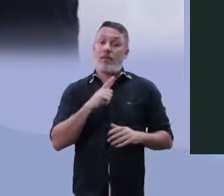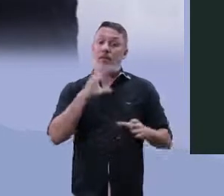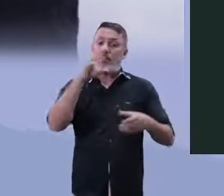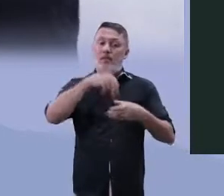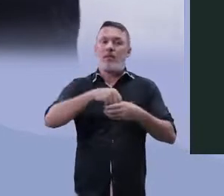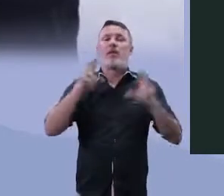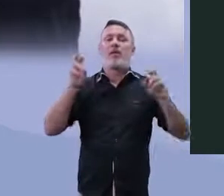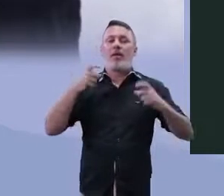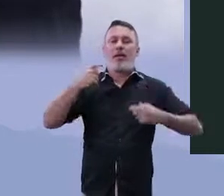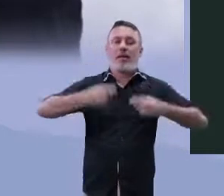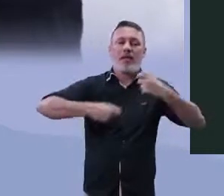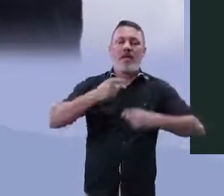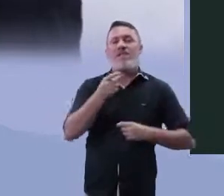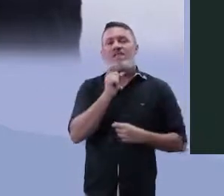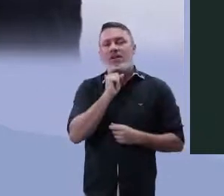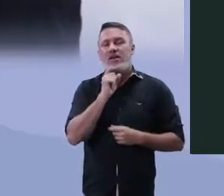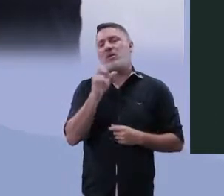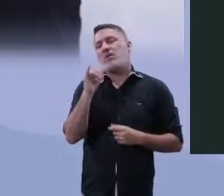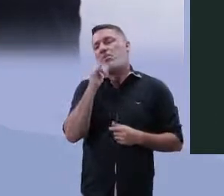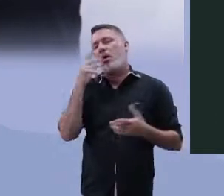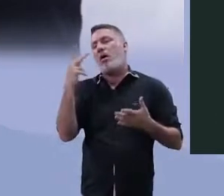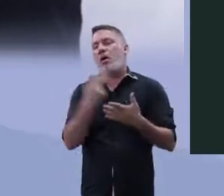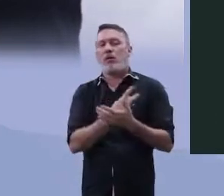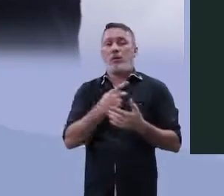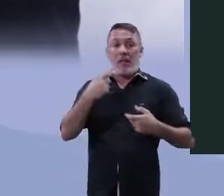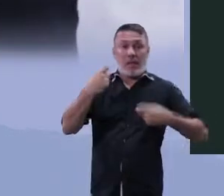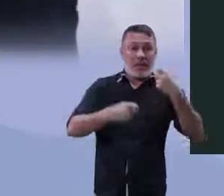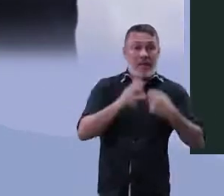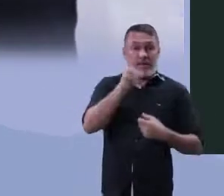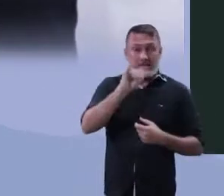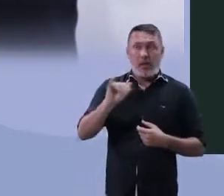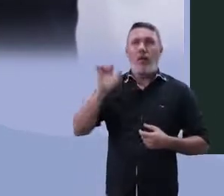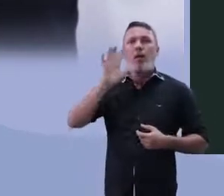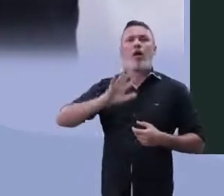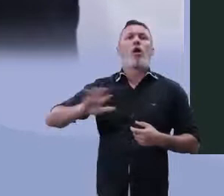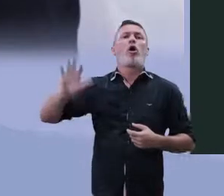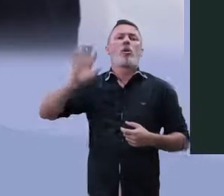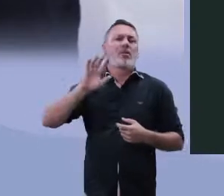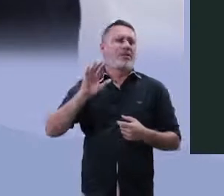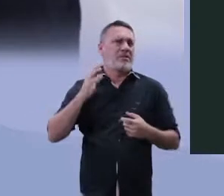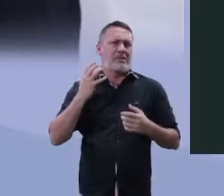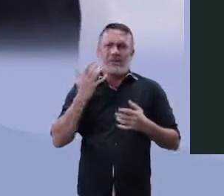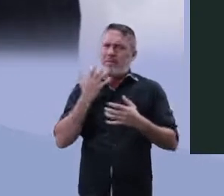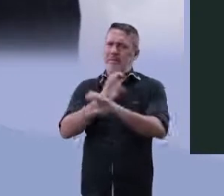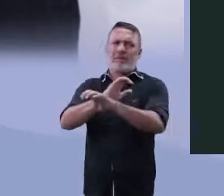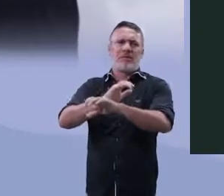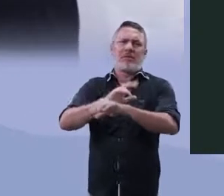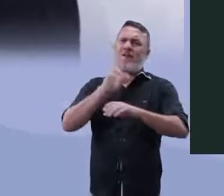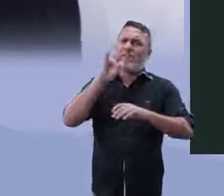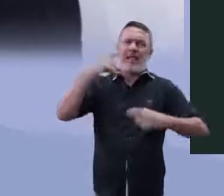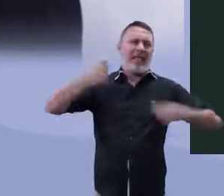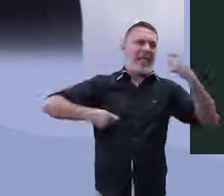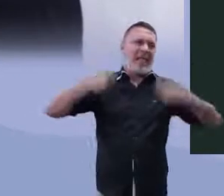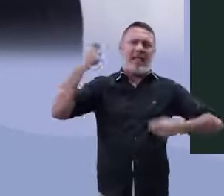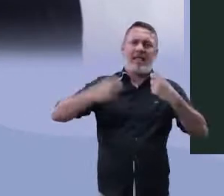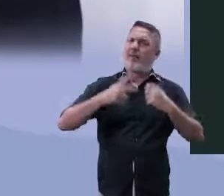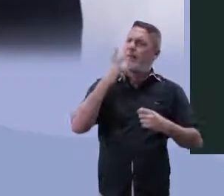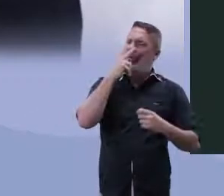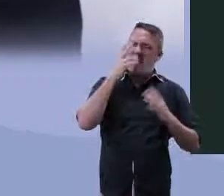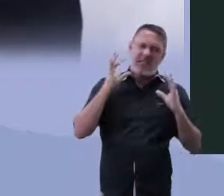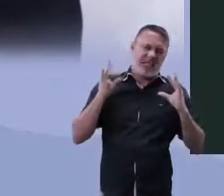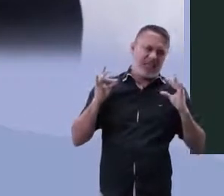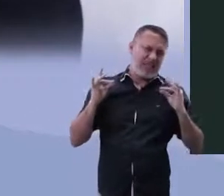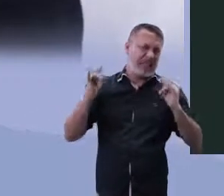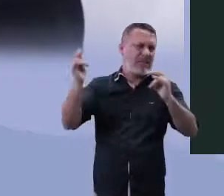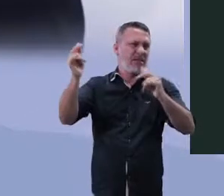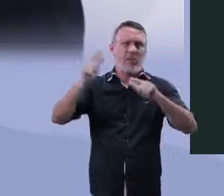no contexto da Guerra Fria. Então, quer dizer, se houvesse uma guerra, a Europa seria, digamos, devastada pelo enfrentamento entre as